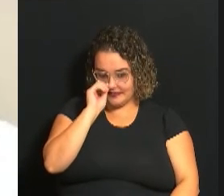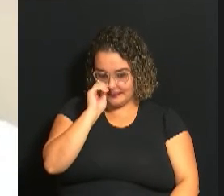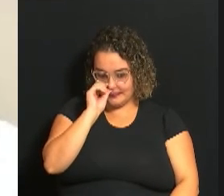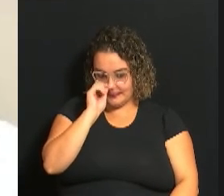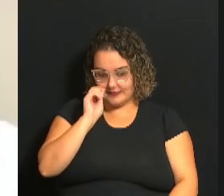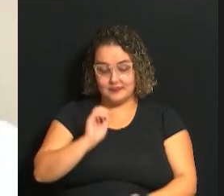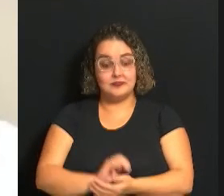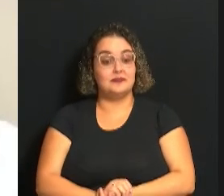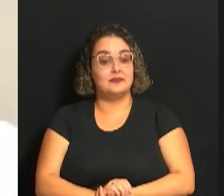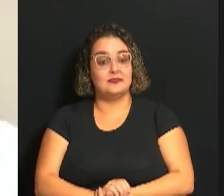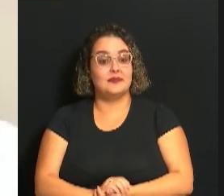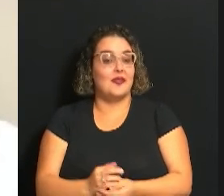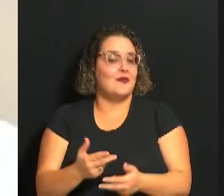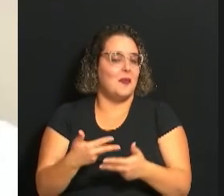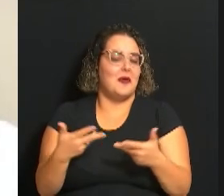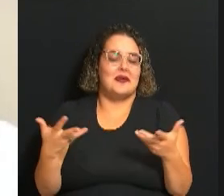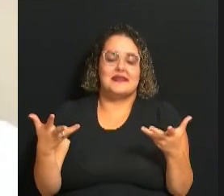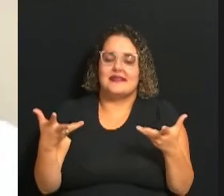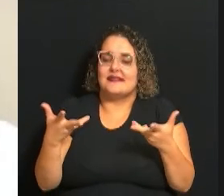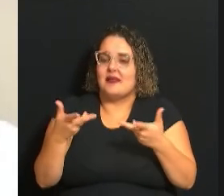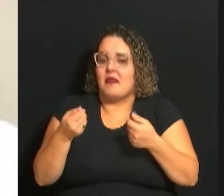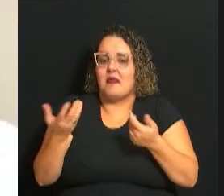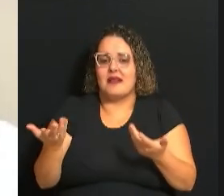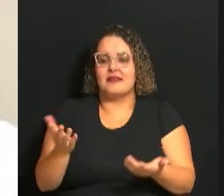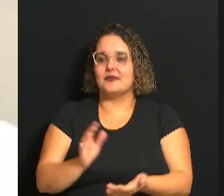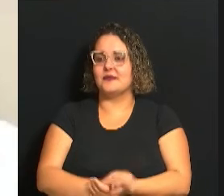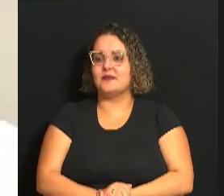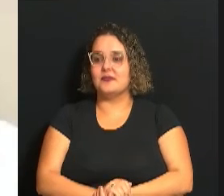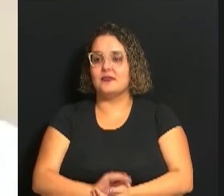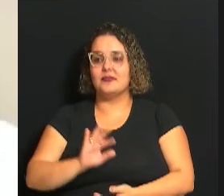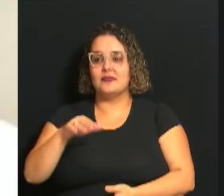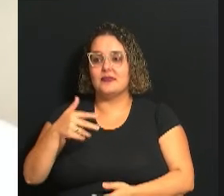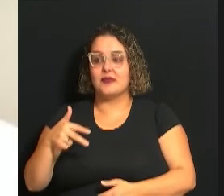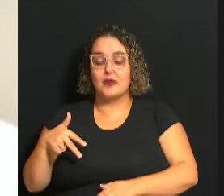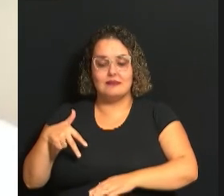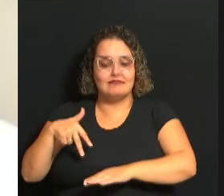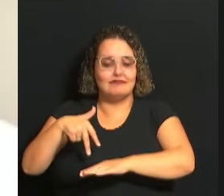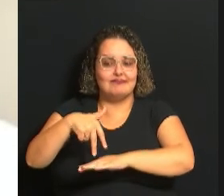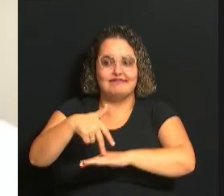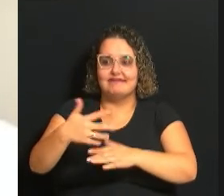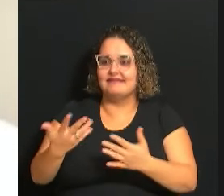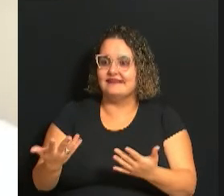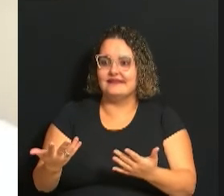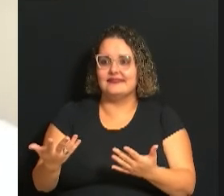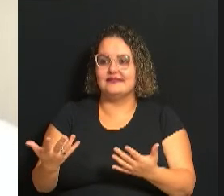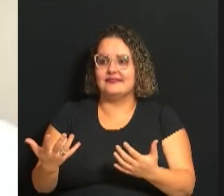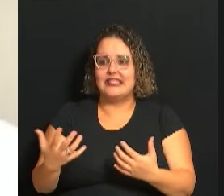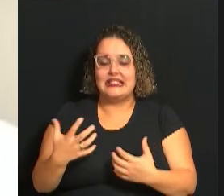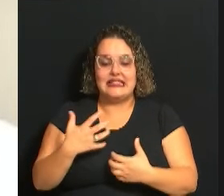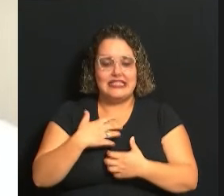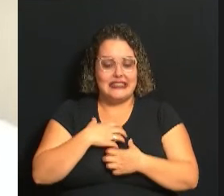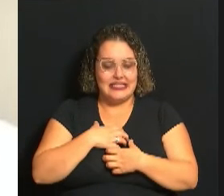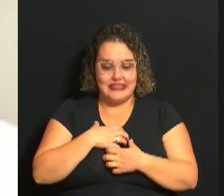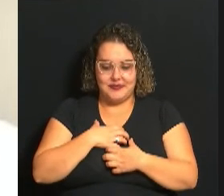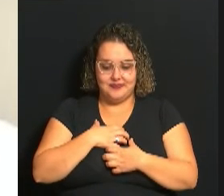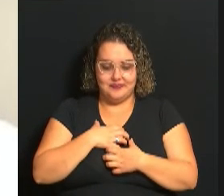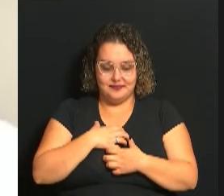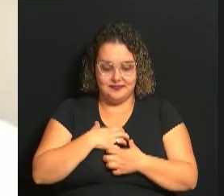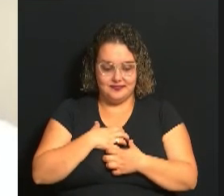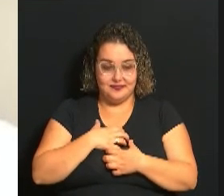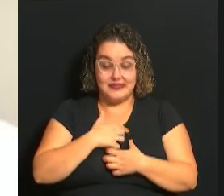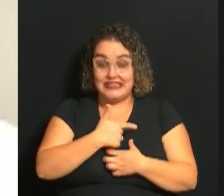uma coisa tão maravilhosa, né? Na hora que eu entrei com meu pai, eu sentia aquela energia de